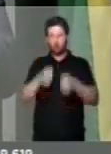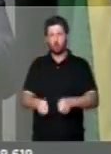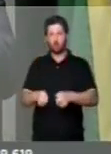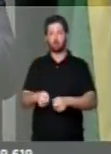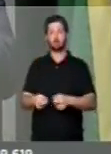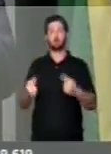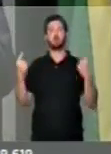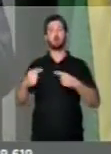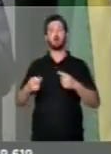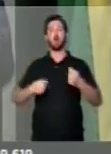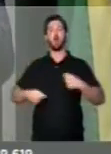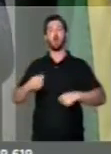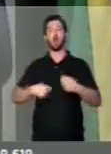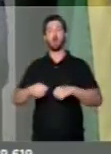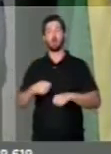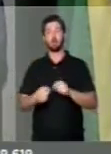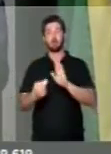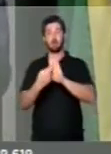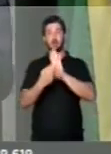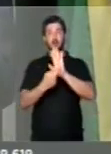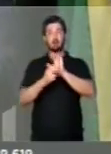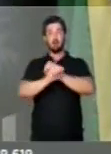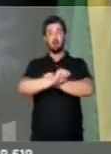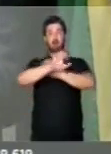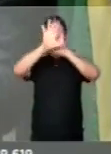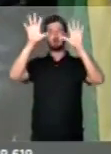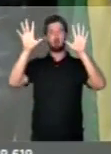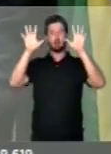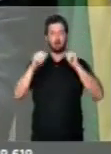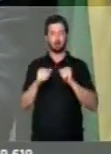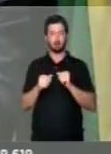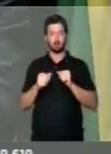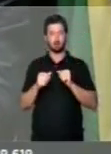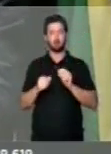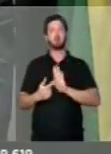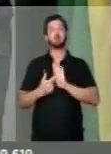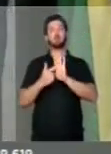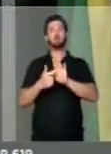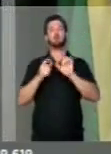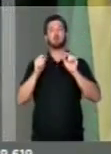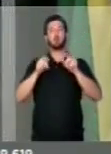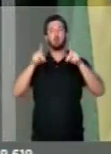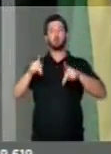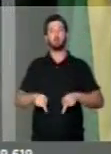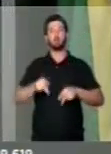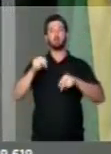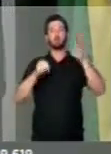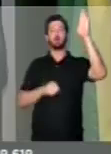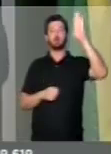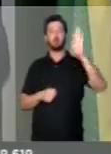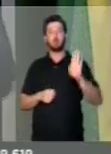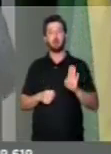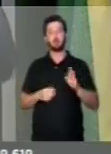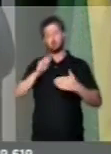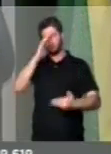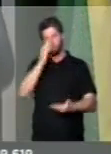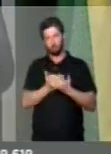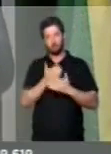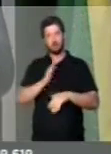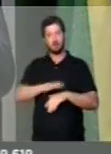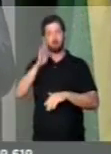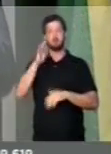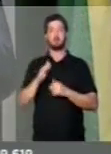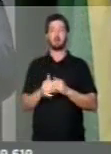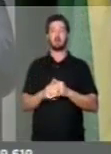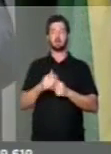a corrupção, uma regra clara que possa fazer com que todos os brasileiros voltem a confiar nas